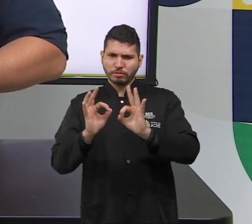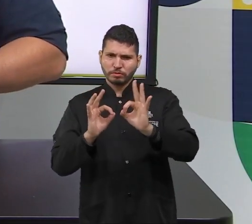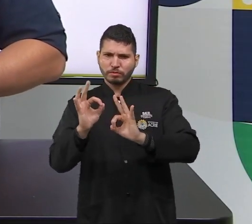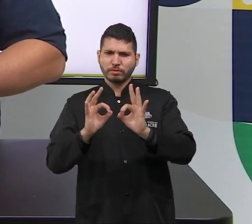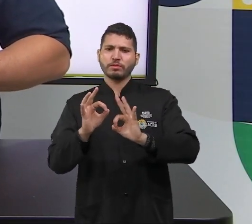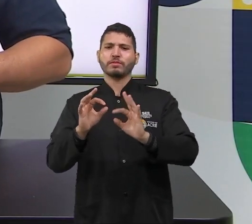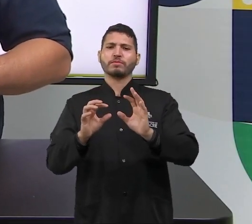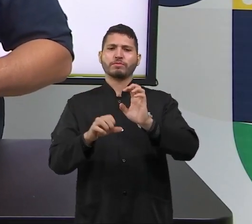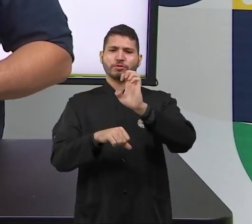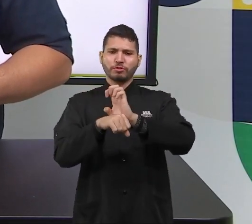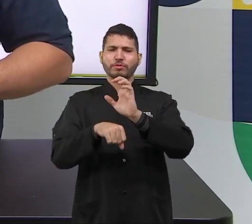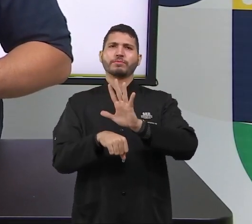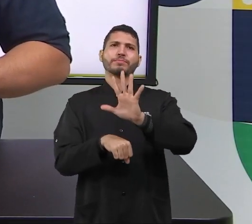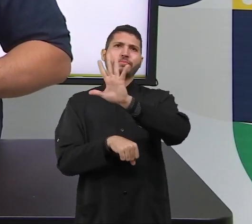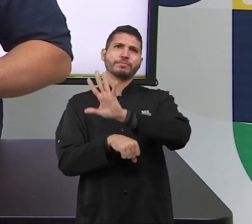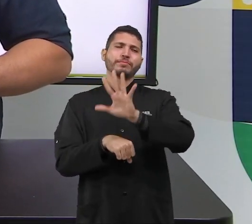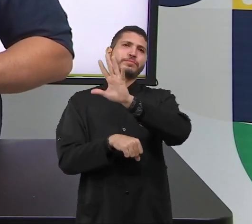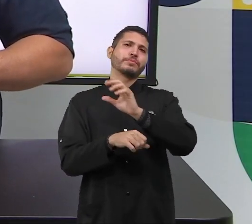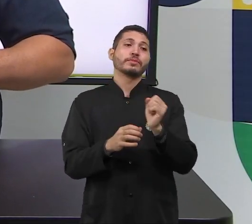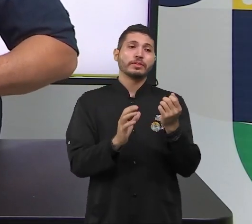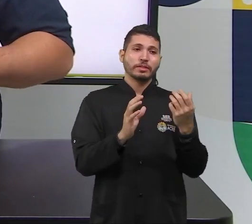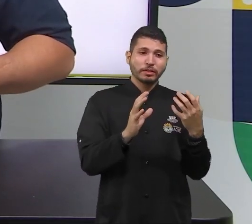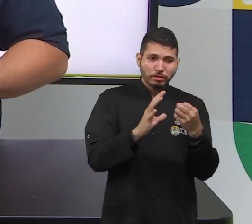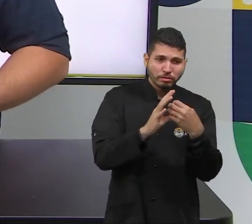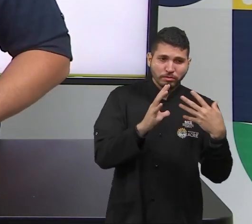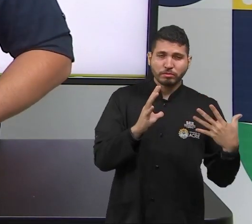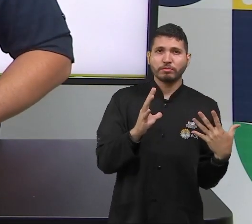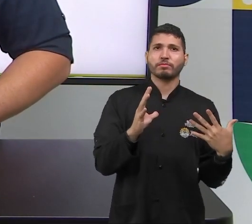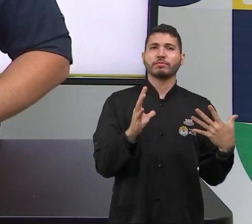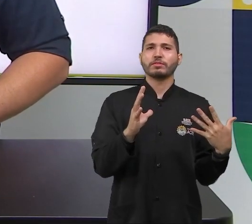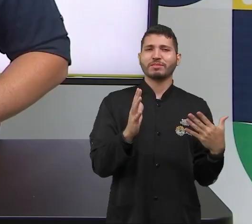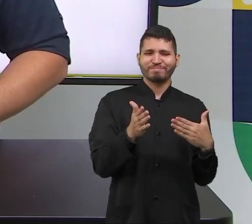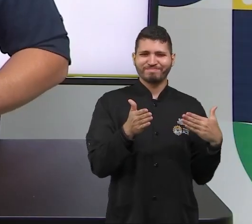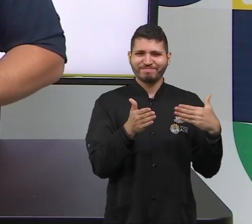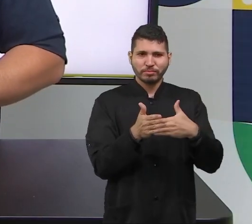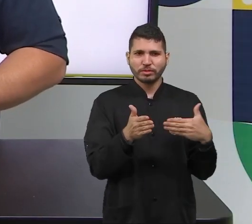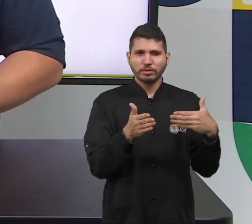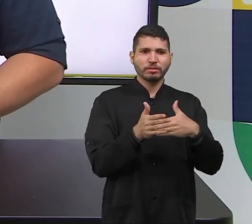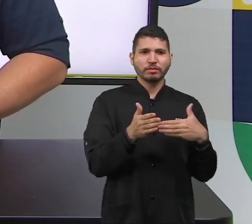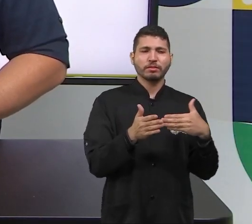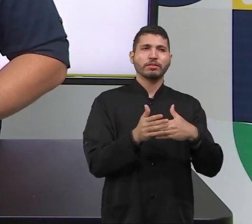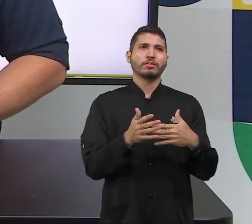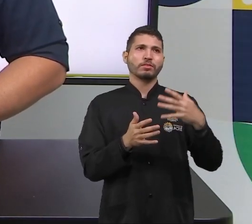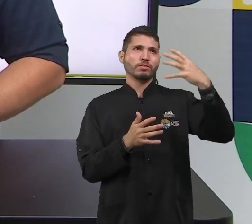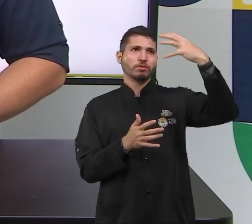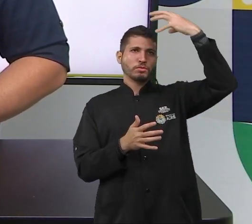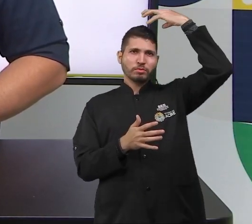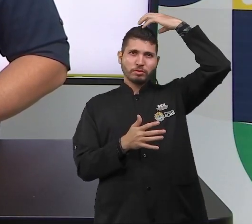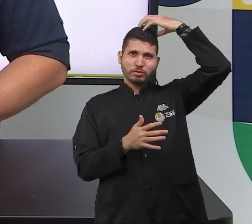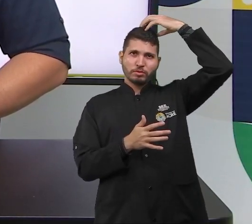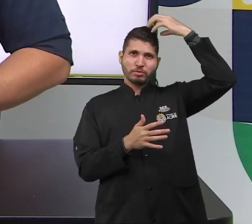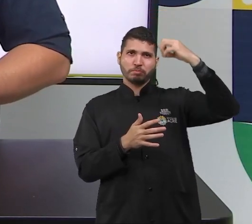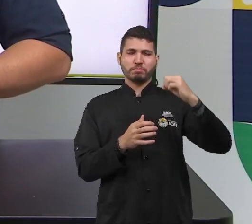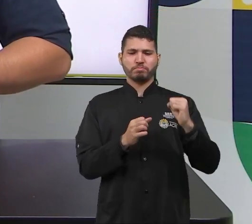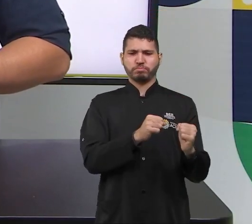ele reunia características que impossibilitavam o rei de ascender ao poder absoluto.